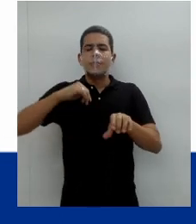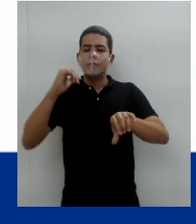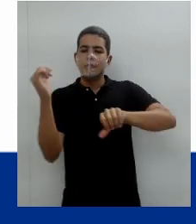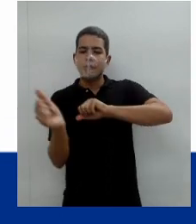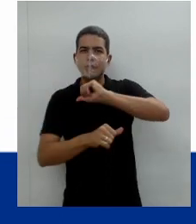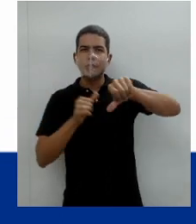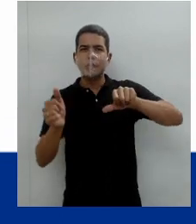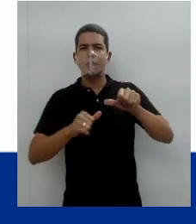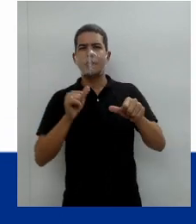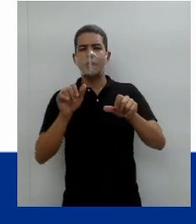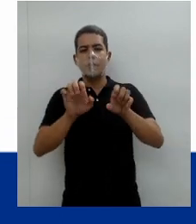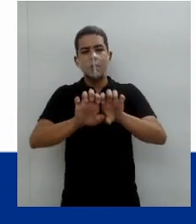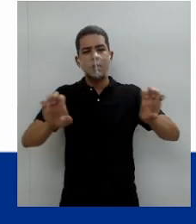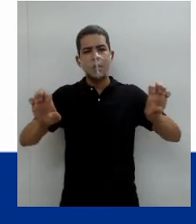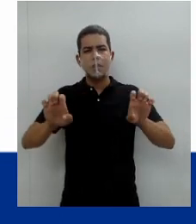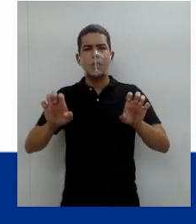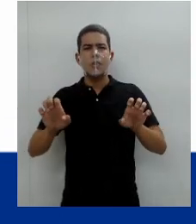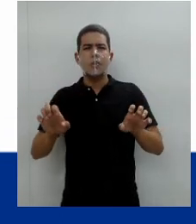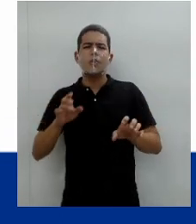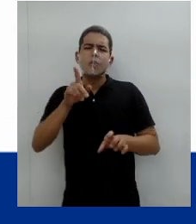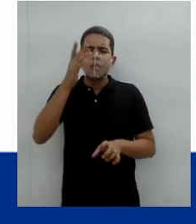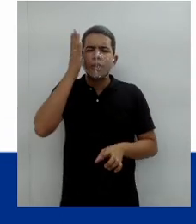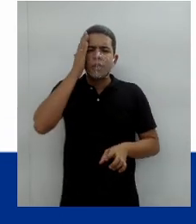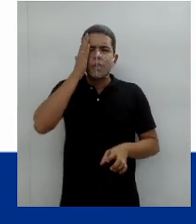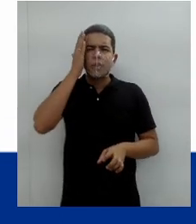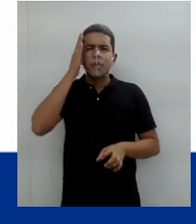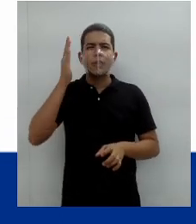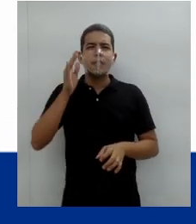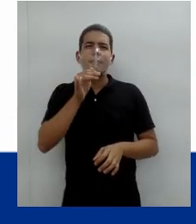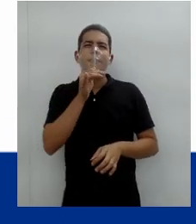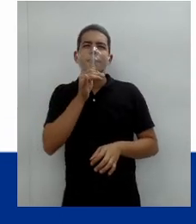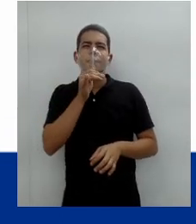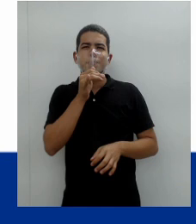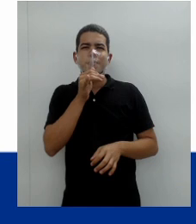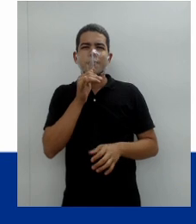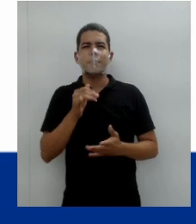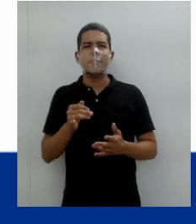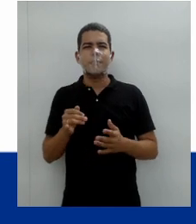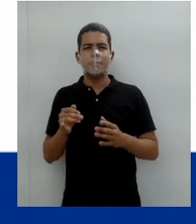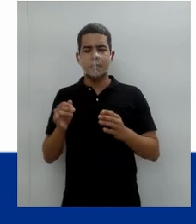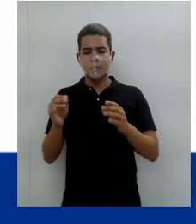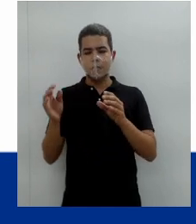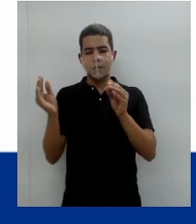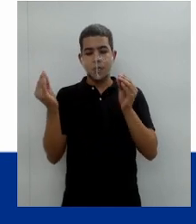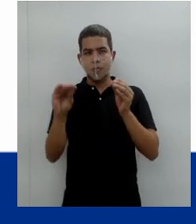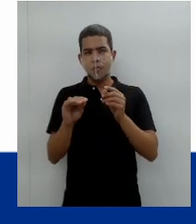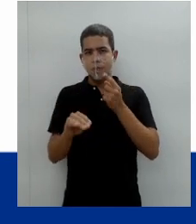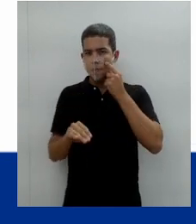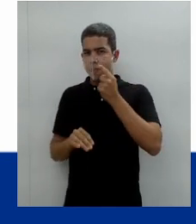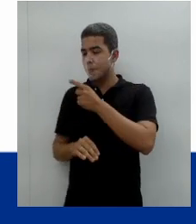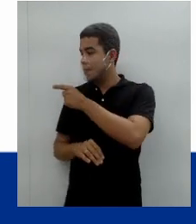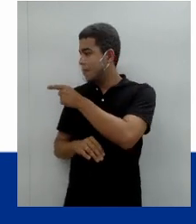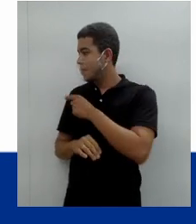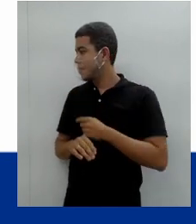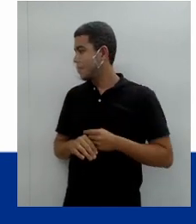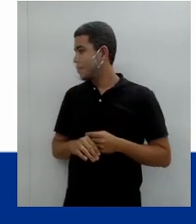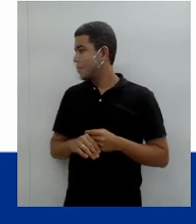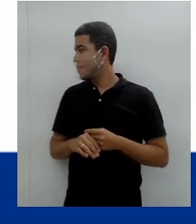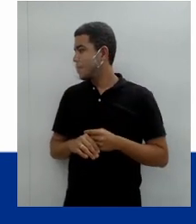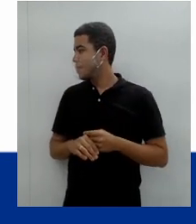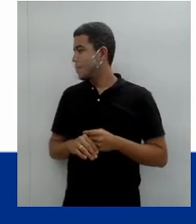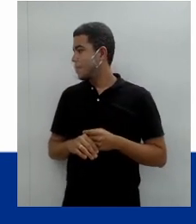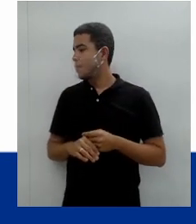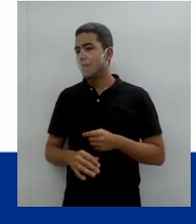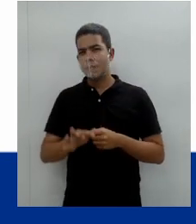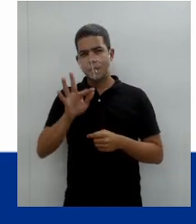transformá-la em uma equação, porque tu sabe, ó, eu tenho aqui a estrutura que é a seguinte, vou colocar para vocês aqui, ó, f de